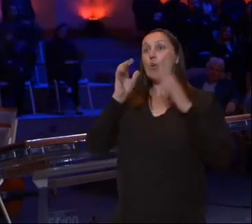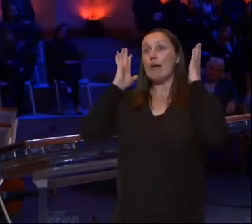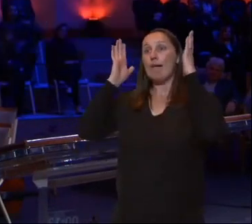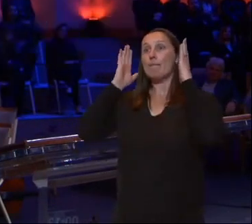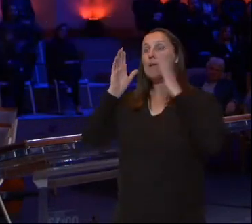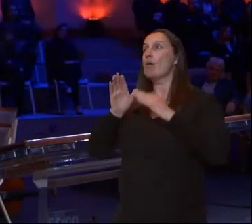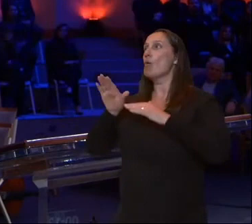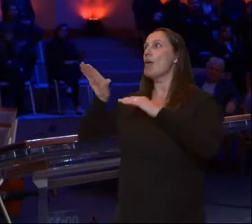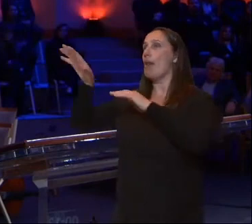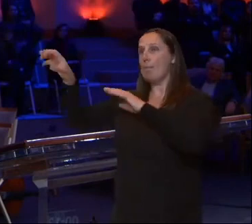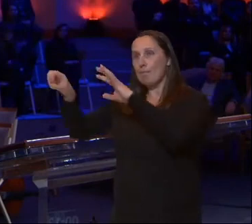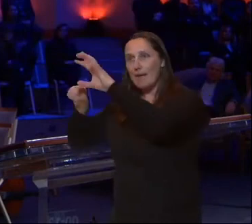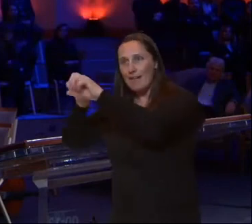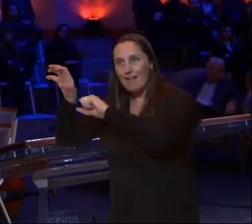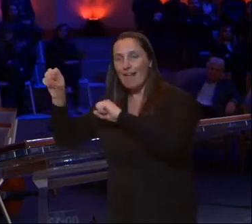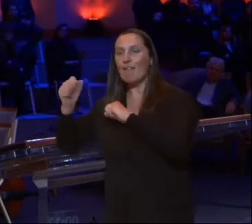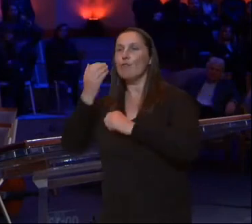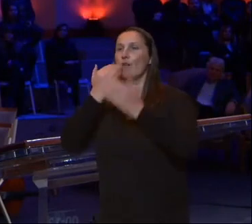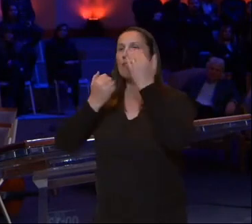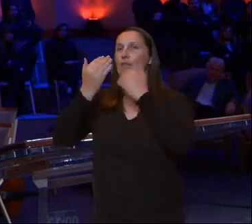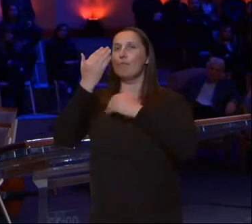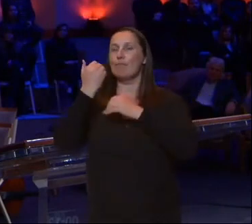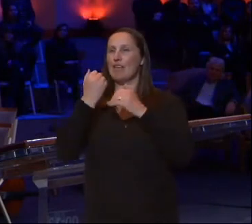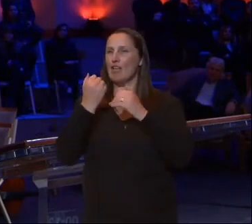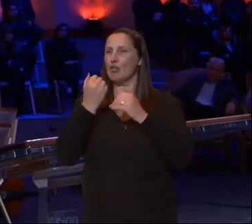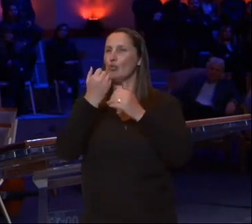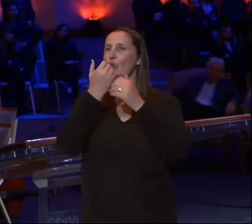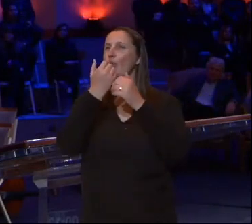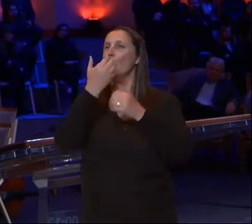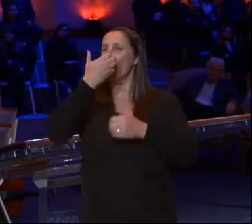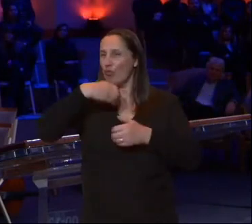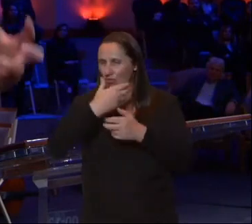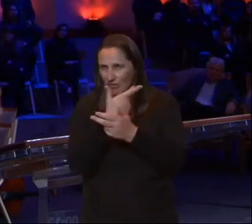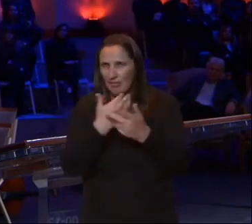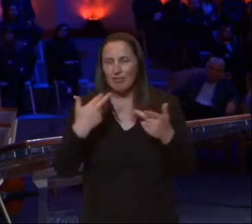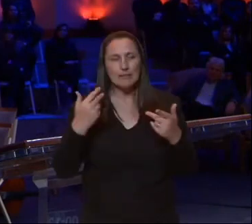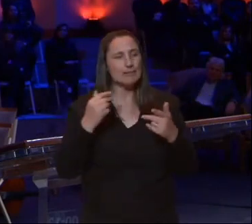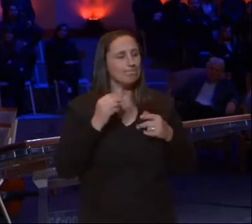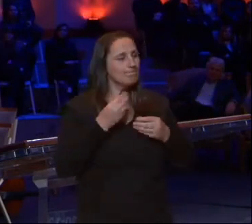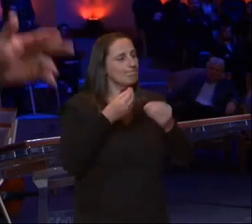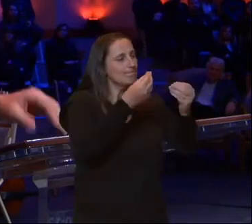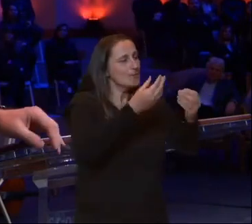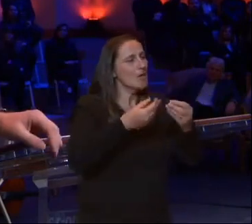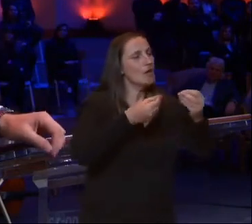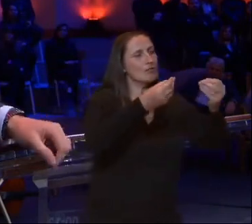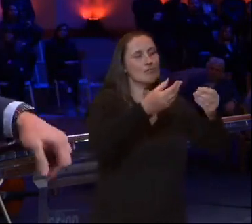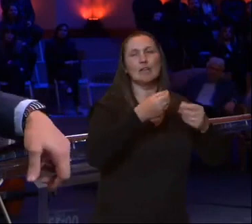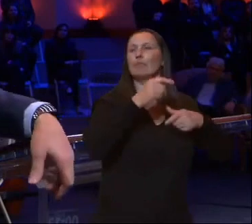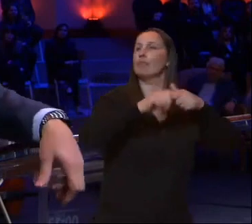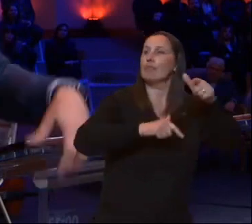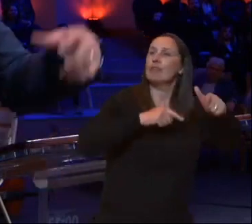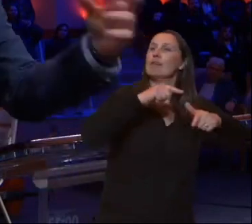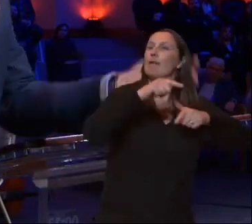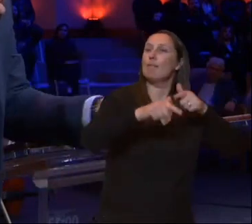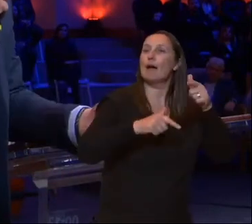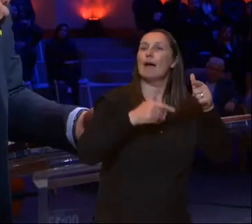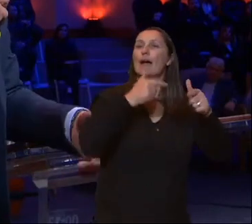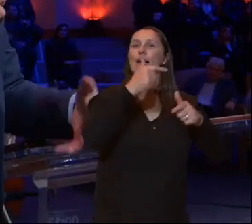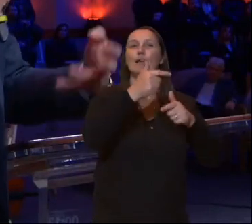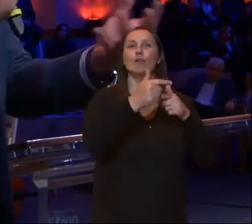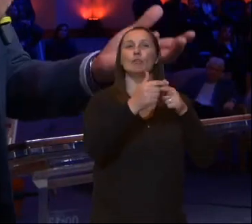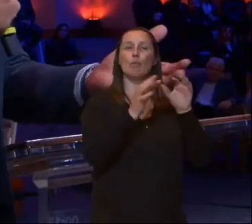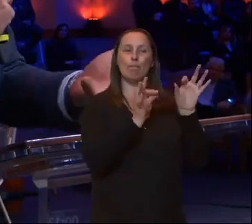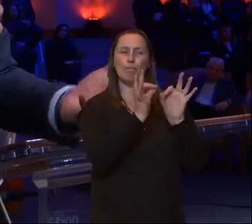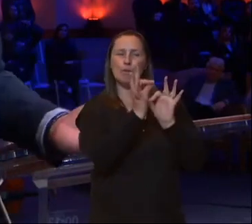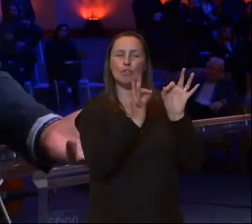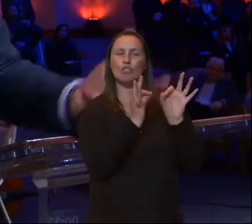senão alguém que ele conhecia, algum empregado, e assim ele foi fazendo aquele trabalho. Começaram um projeto,